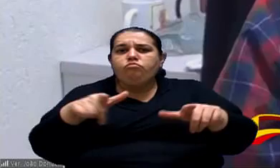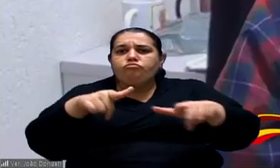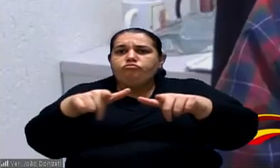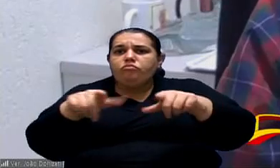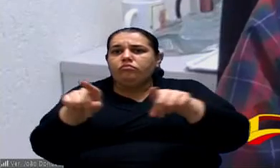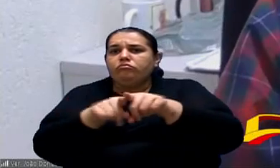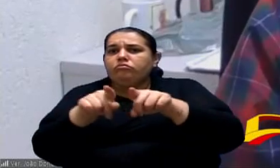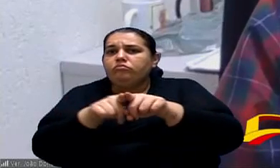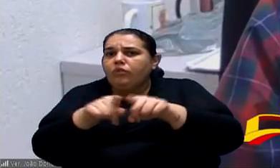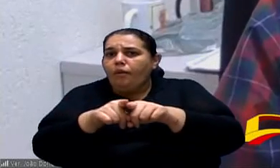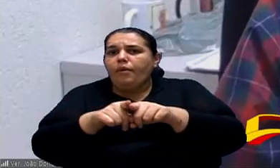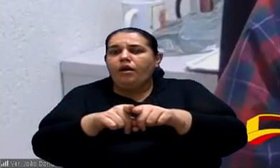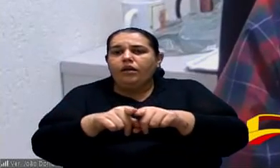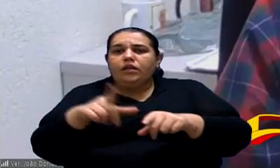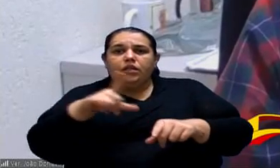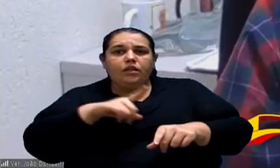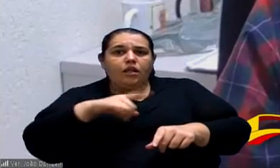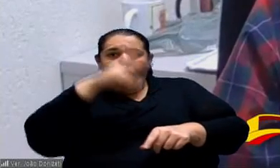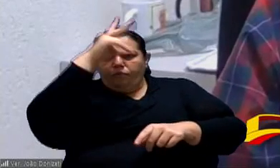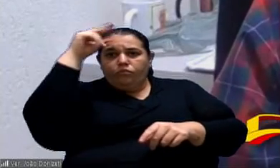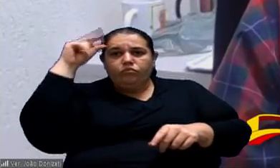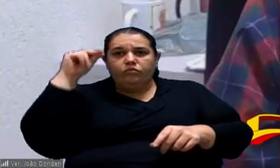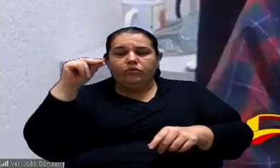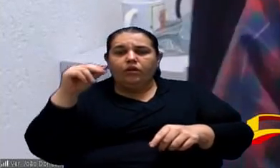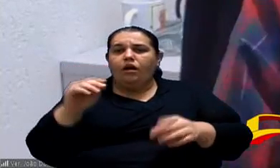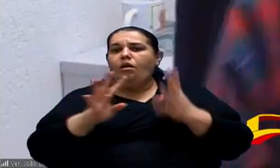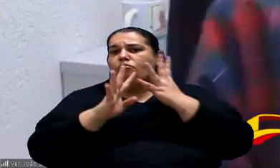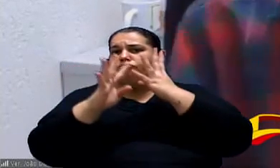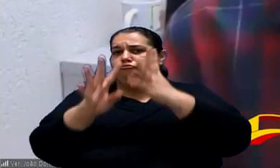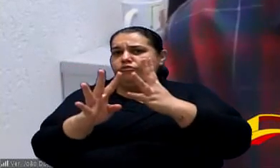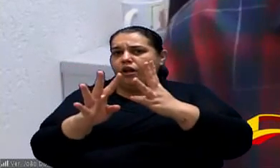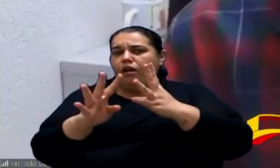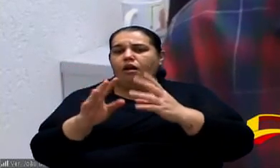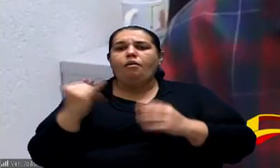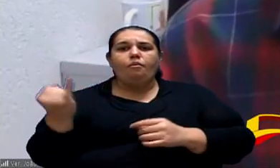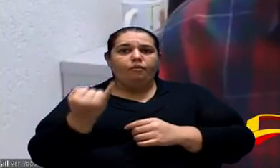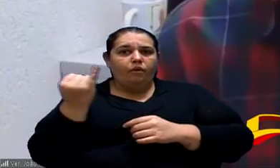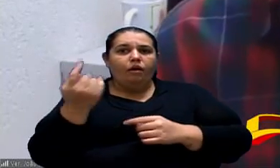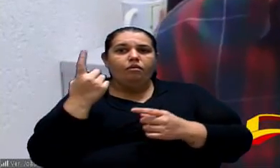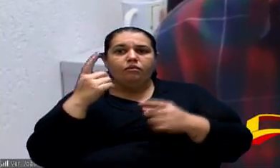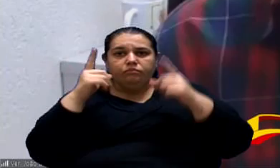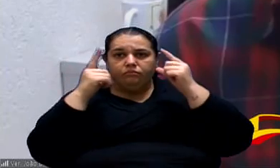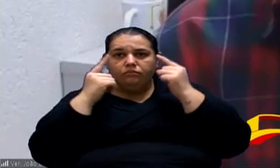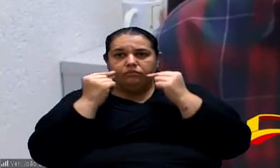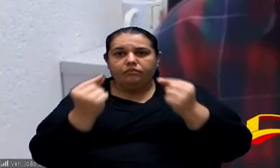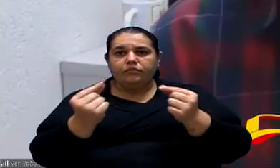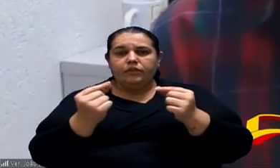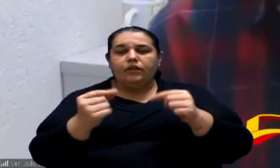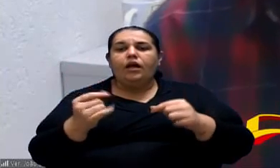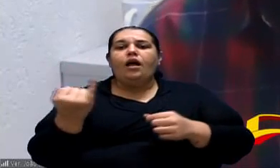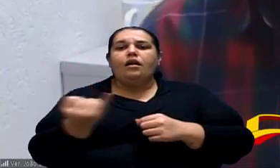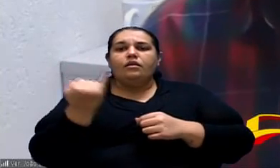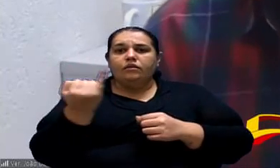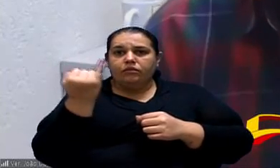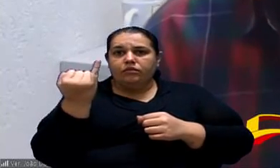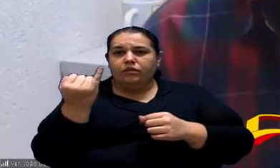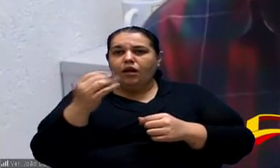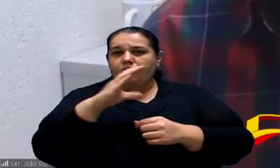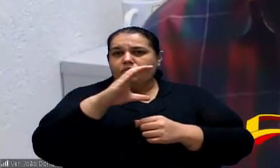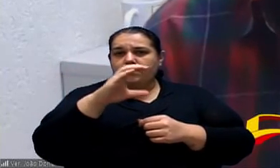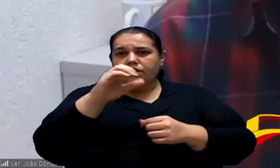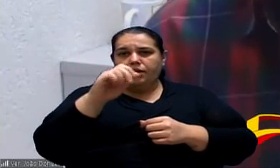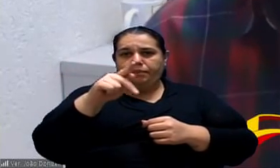nível municipal, se houver necessidade de ficar fazendo fila. Estamos tendo problema na CPFL. Inclusive, só